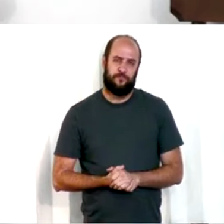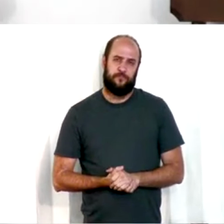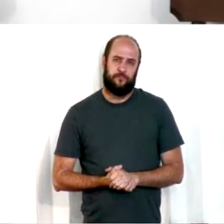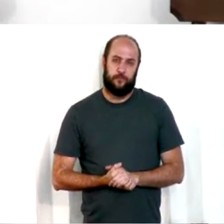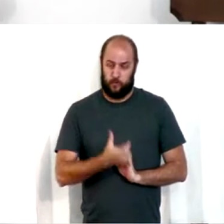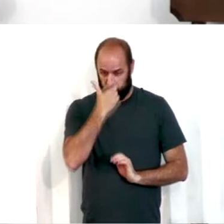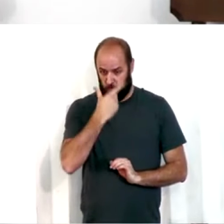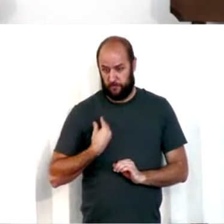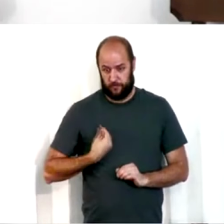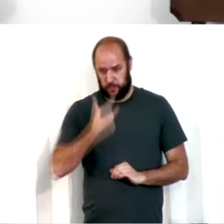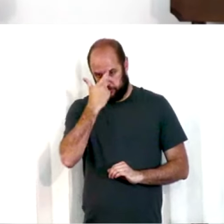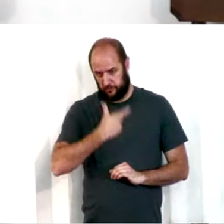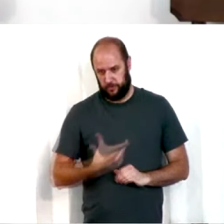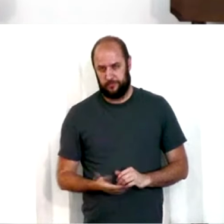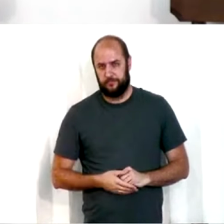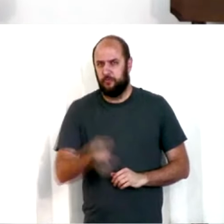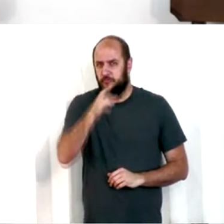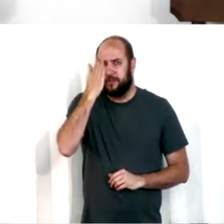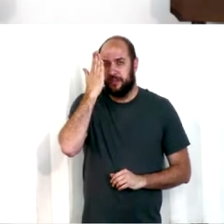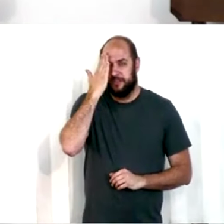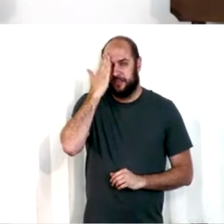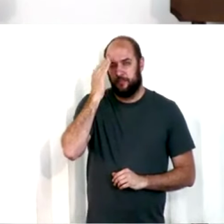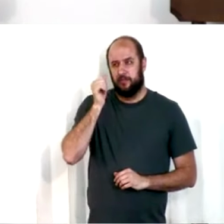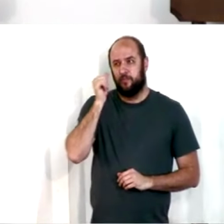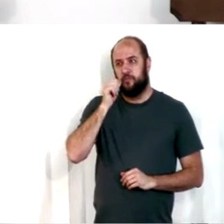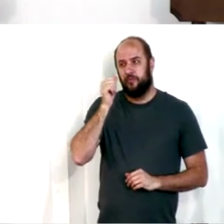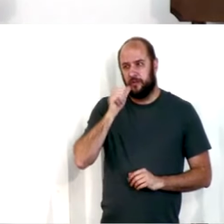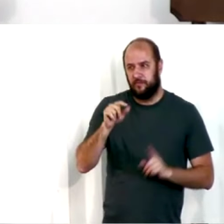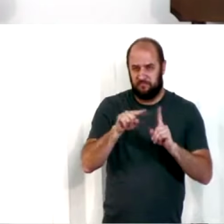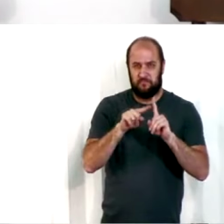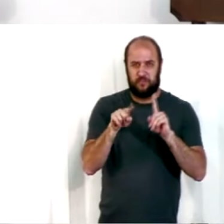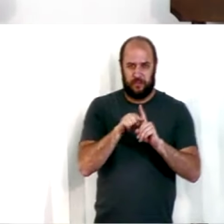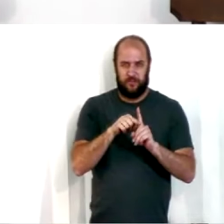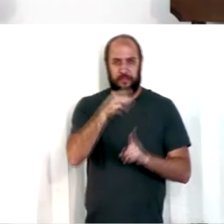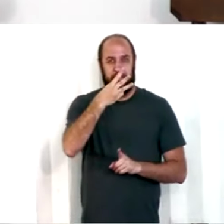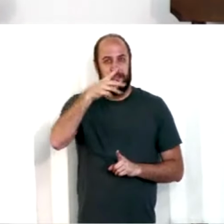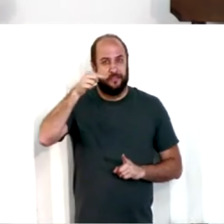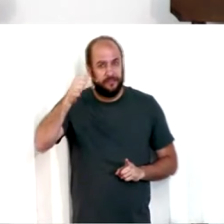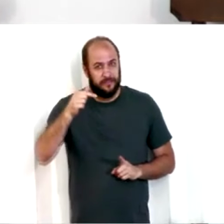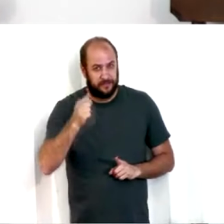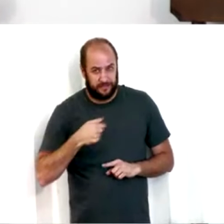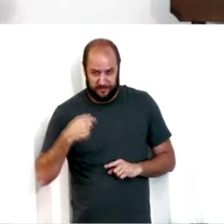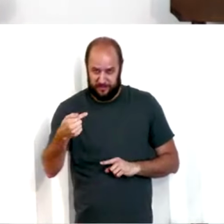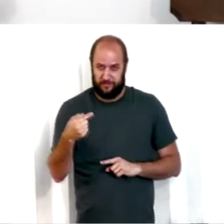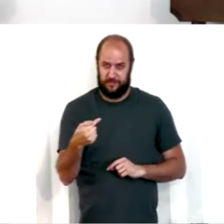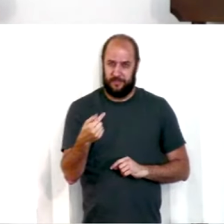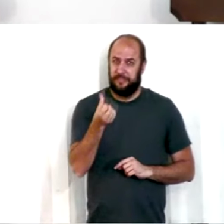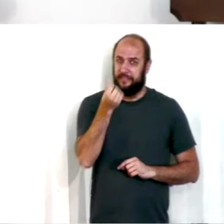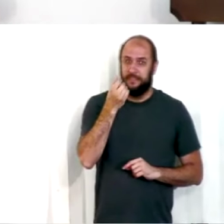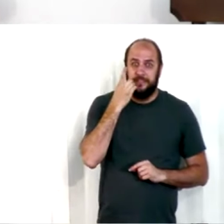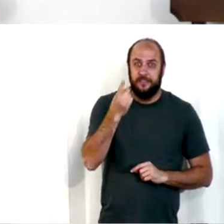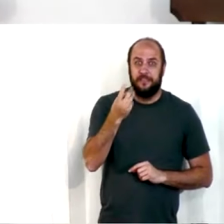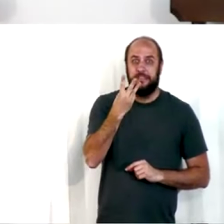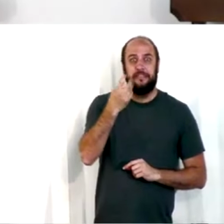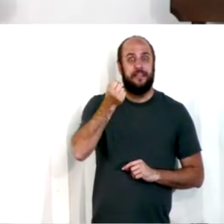Os irmãos sabem, minha esposa está grávida, a Emily está de 37 semanas e 6 dias, logo 38